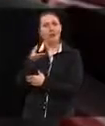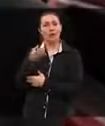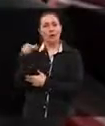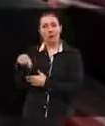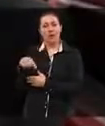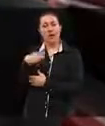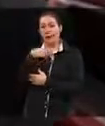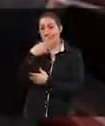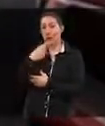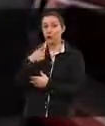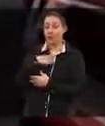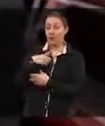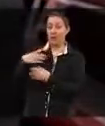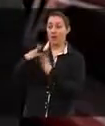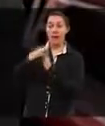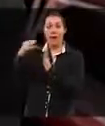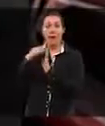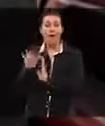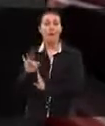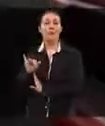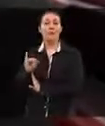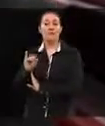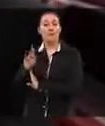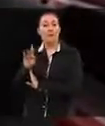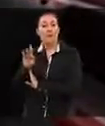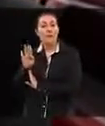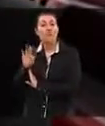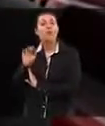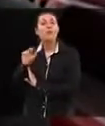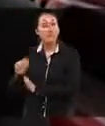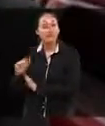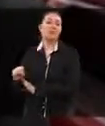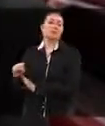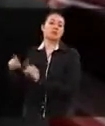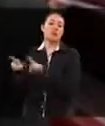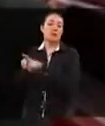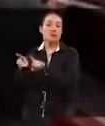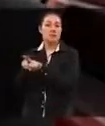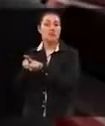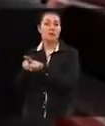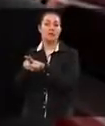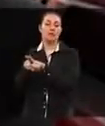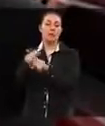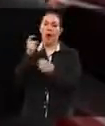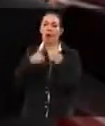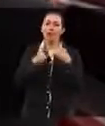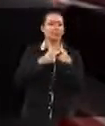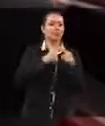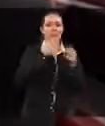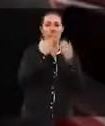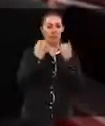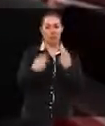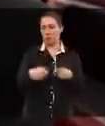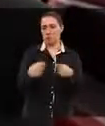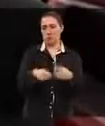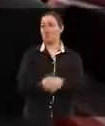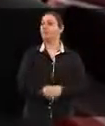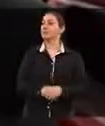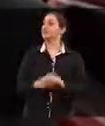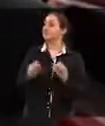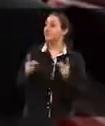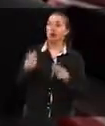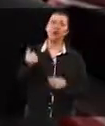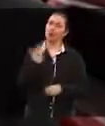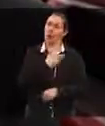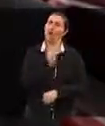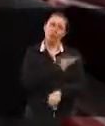frutose eu posso consumir porque eu vou consumindo uma fruta que está repleta de nutrientes, né? Então tem sim alguns alimentos que o nosso corpo não precisa.